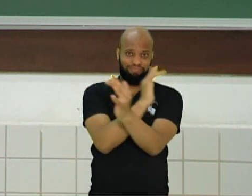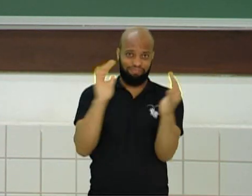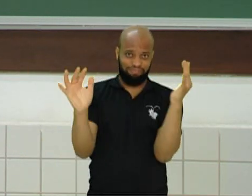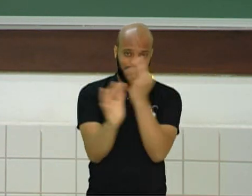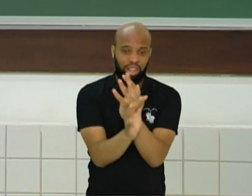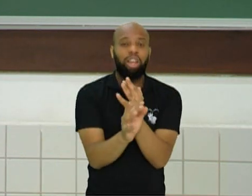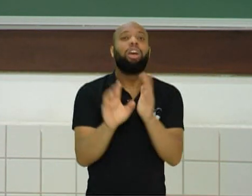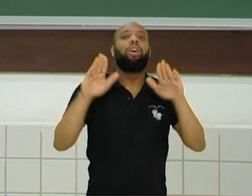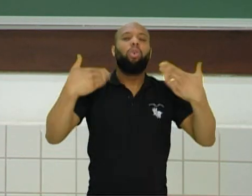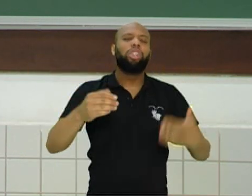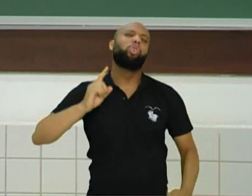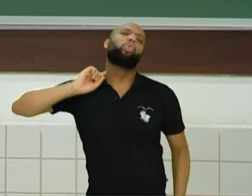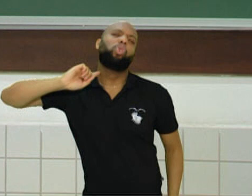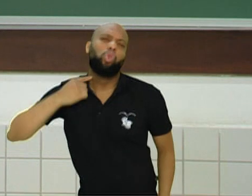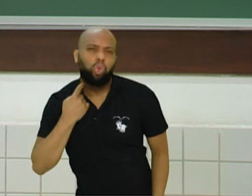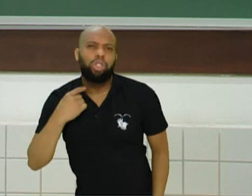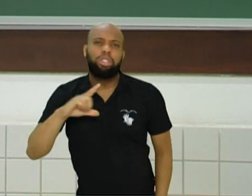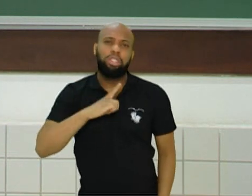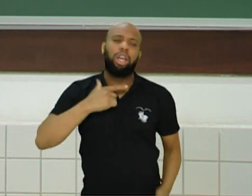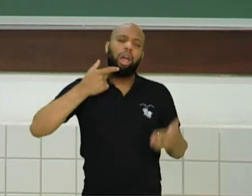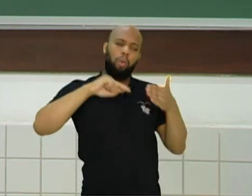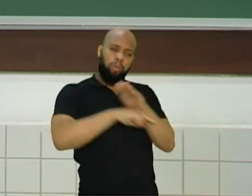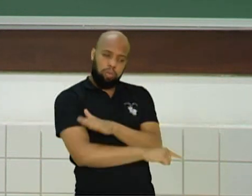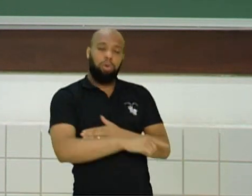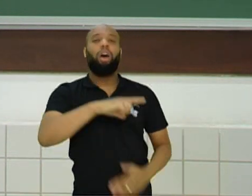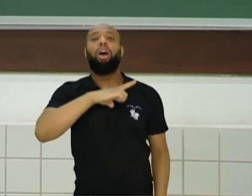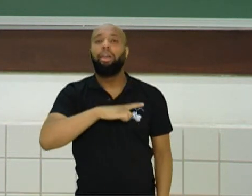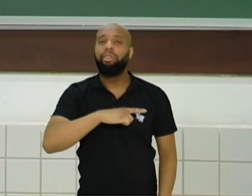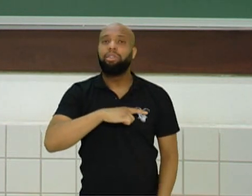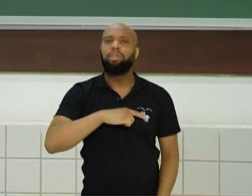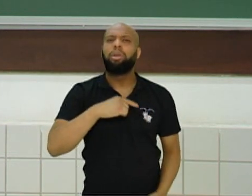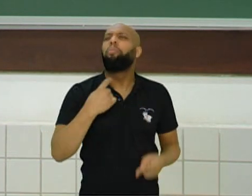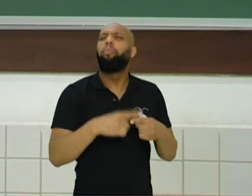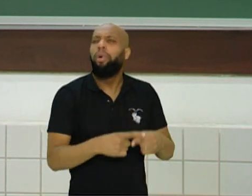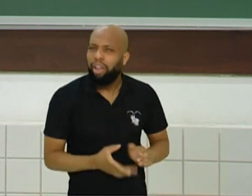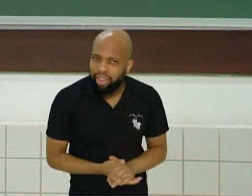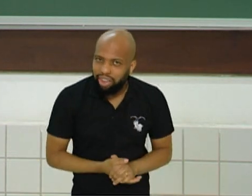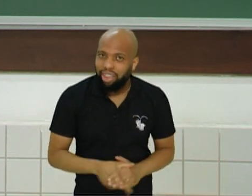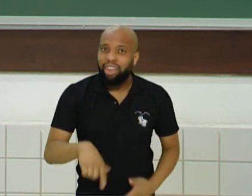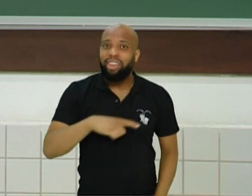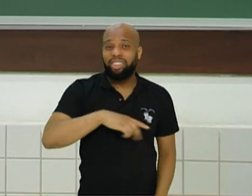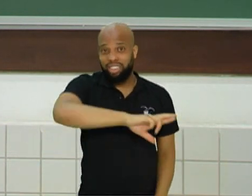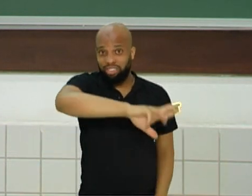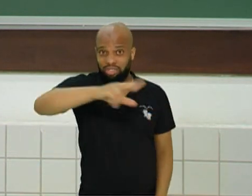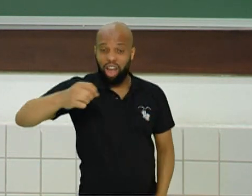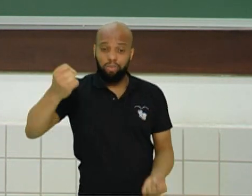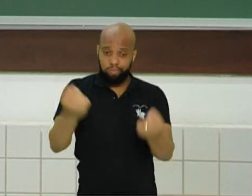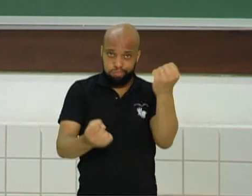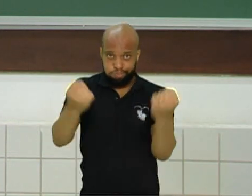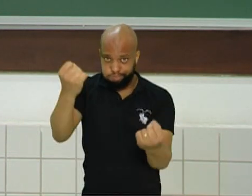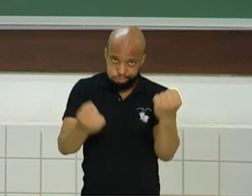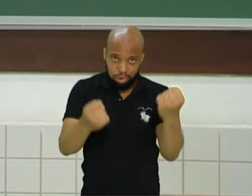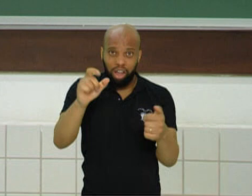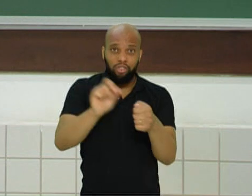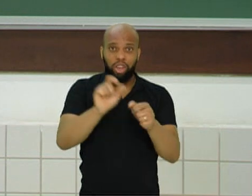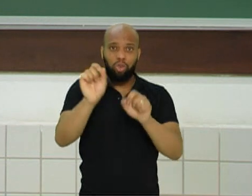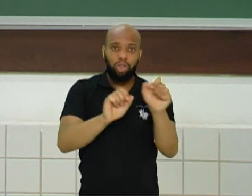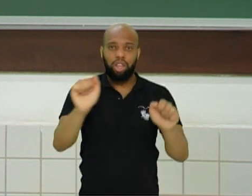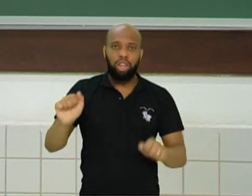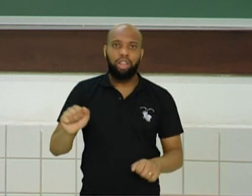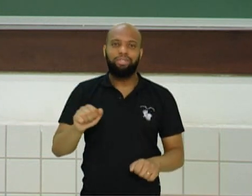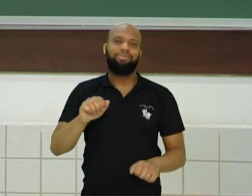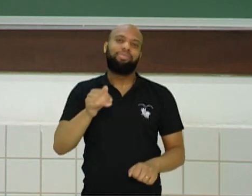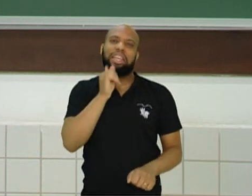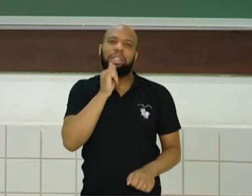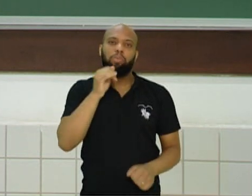essa poluição ela é bastante acentuada, por conta ali da grande quantidade de veículos emitindo